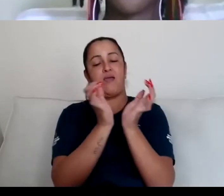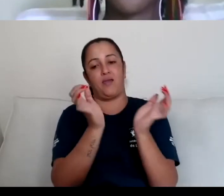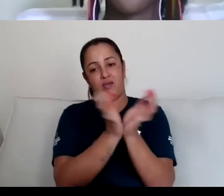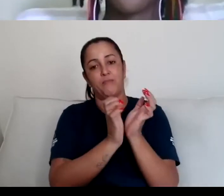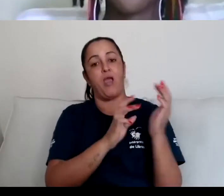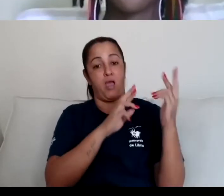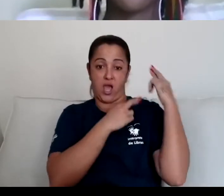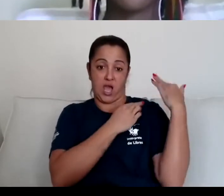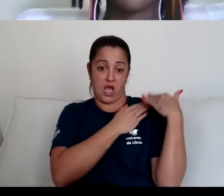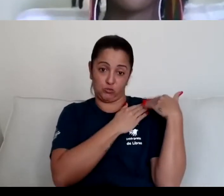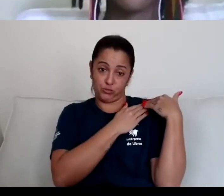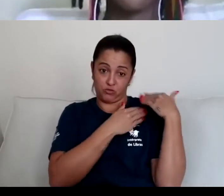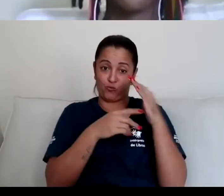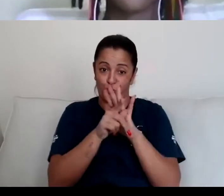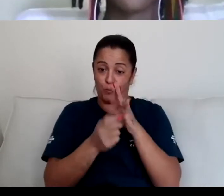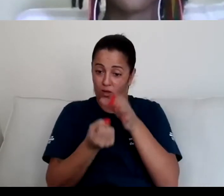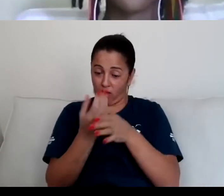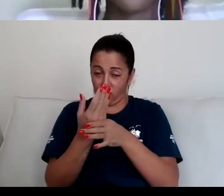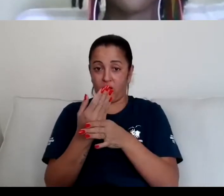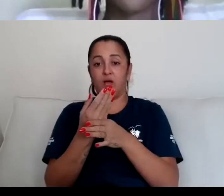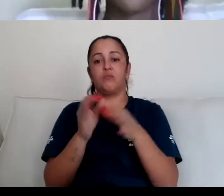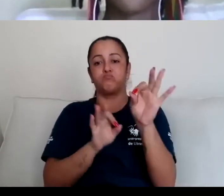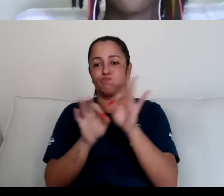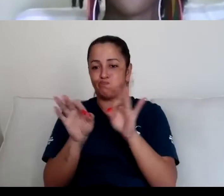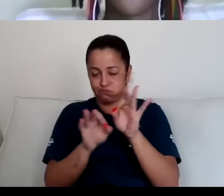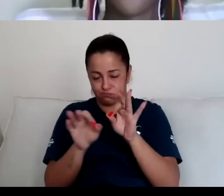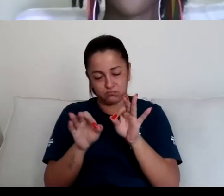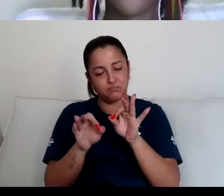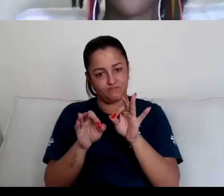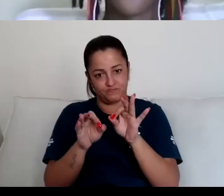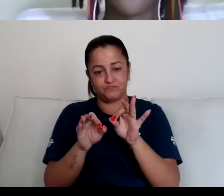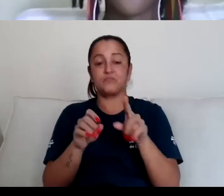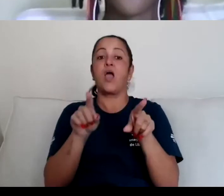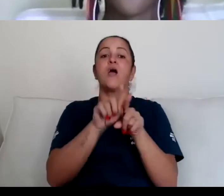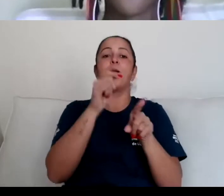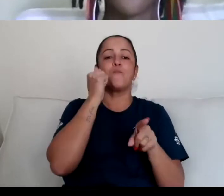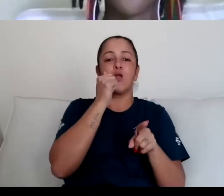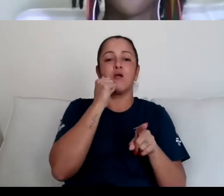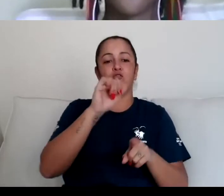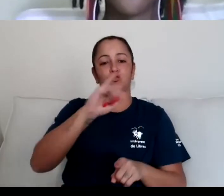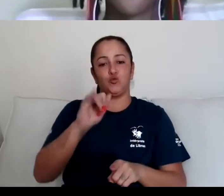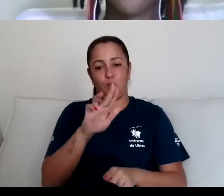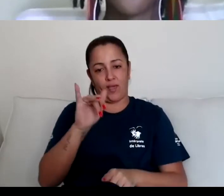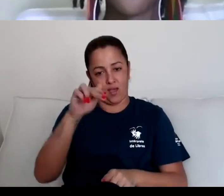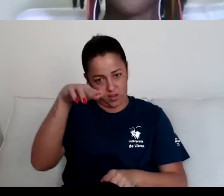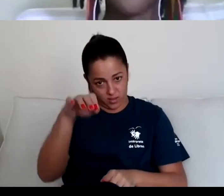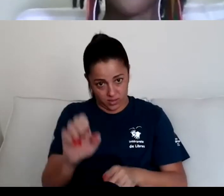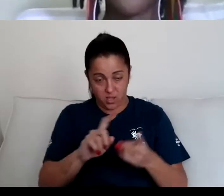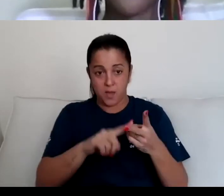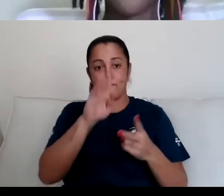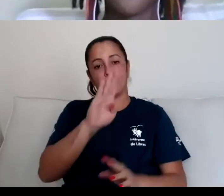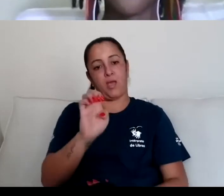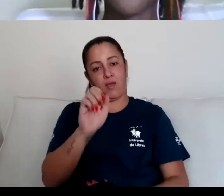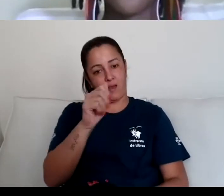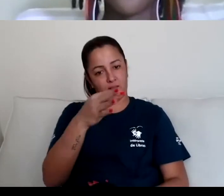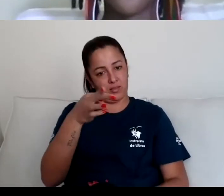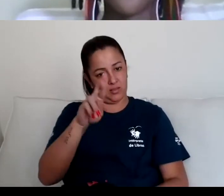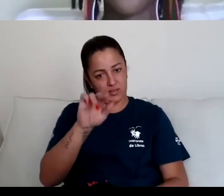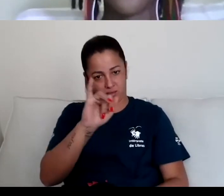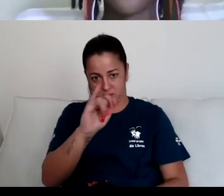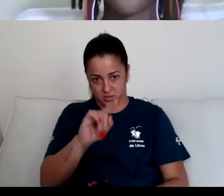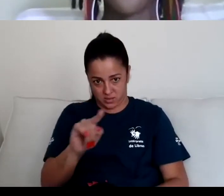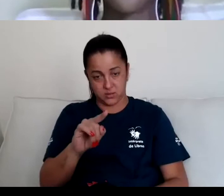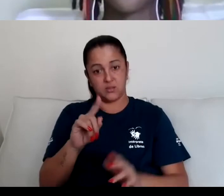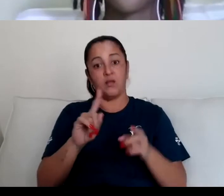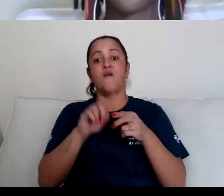dessa atividade: Juliane Souza, Beatriz dos Santos, Giovana Santana,